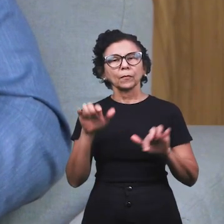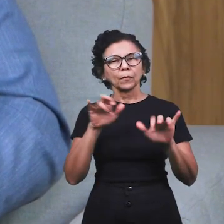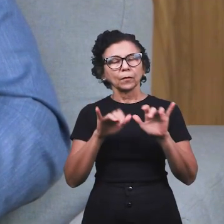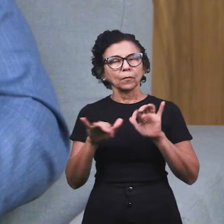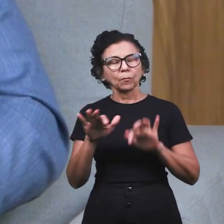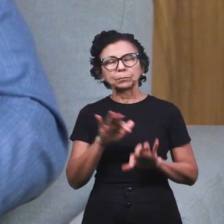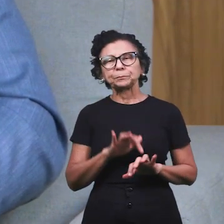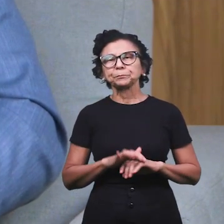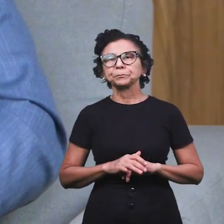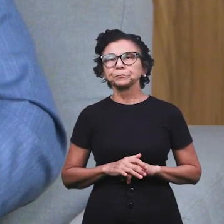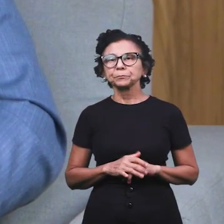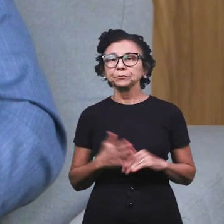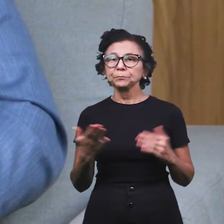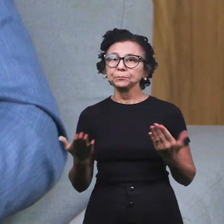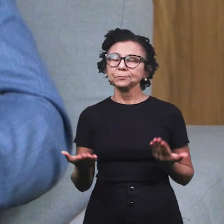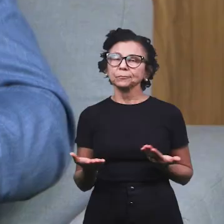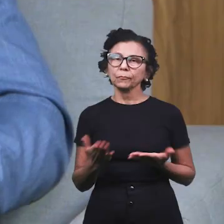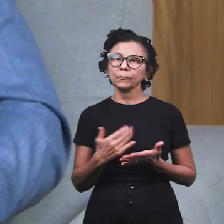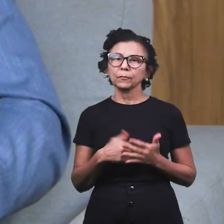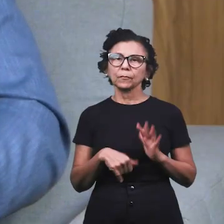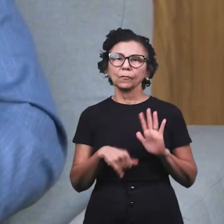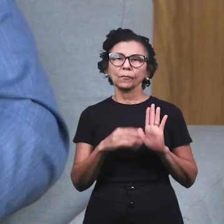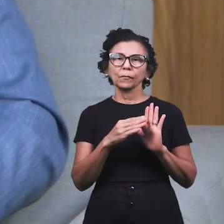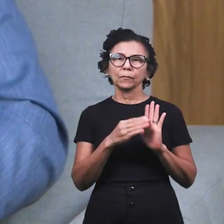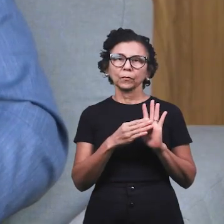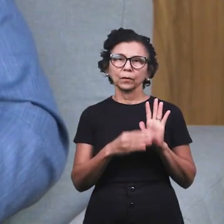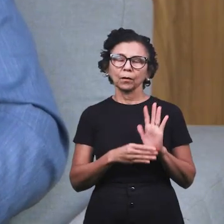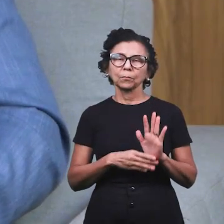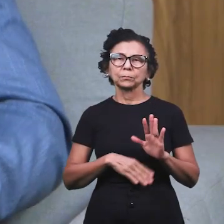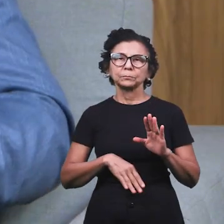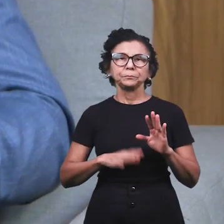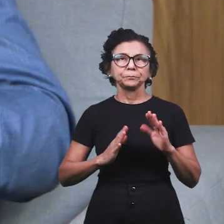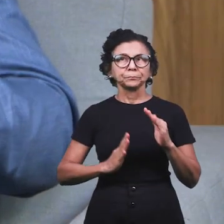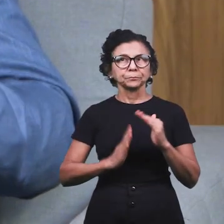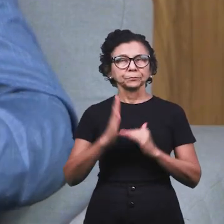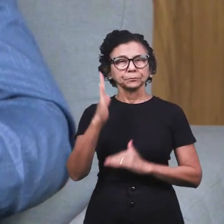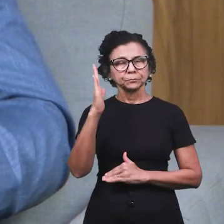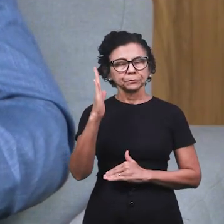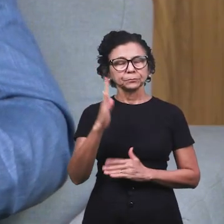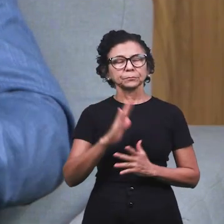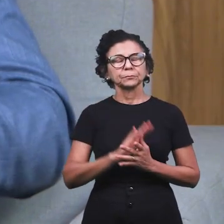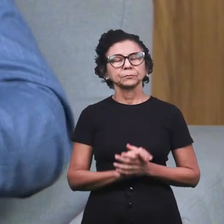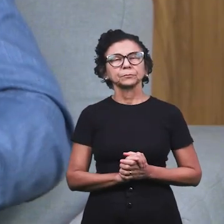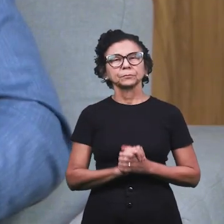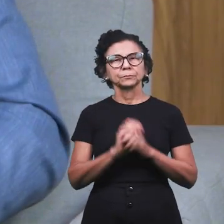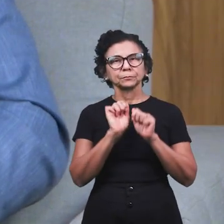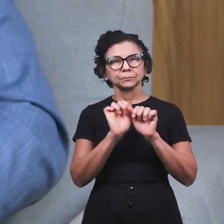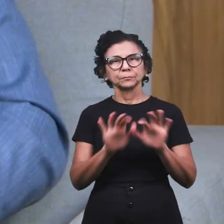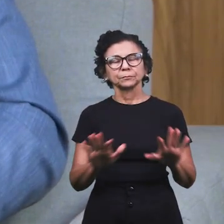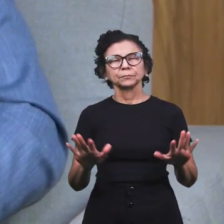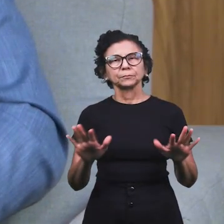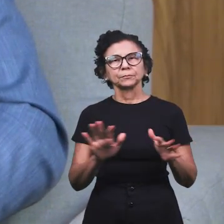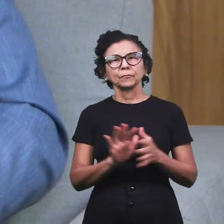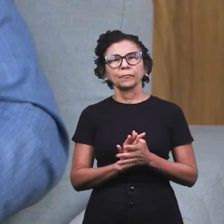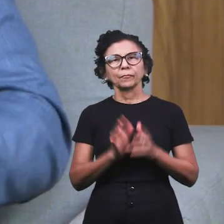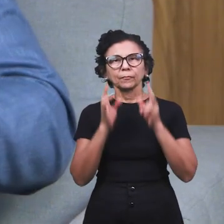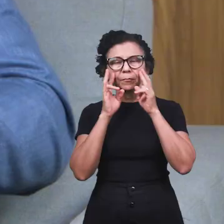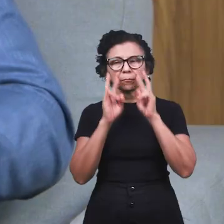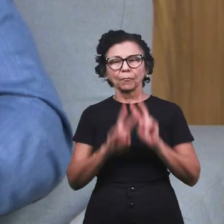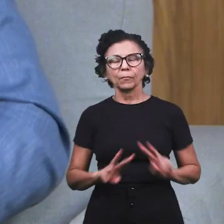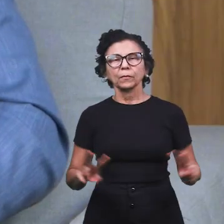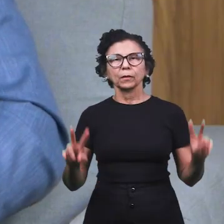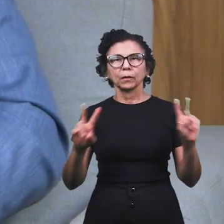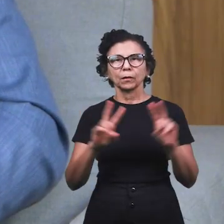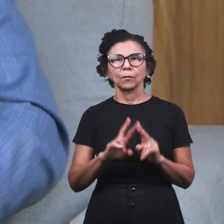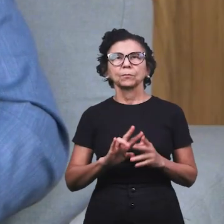isso, você torna este programa e este canal relevante e com mais visibilidade. E para nós isso é muito importante, porque